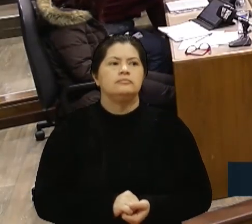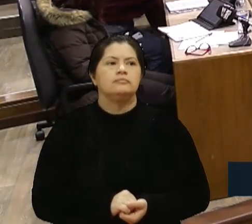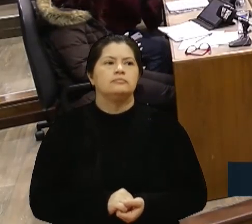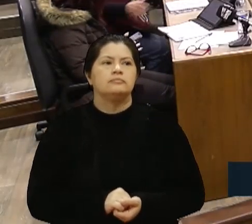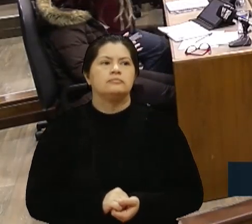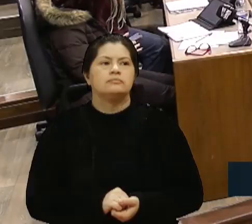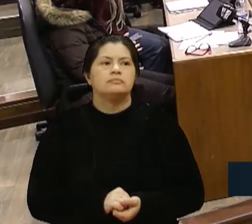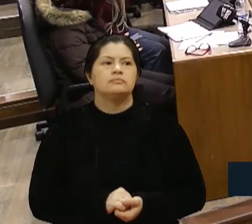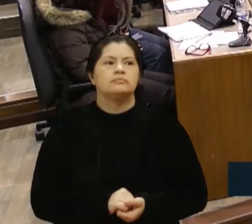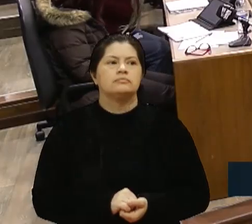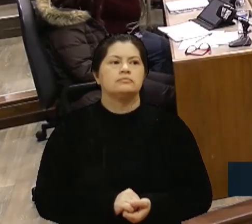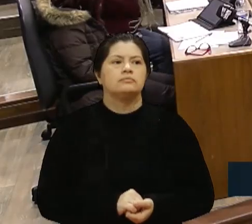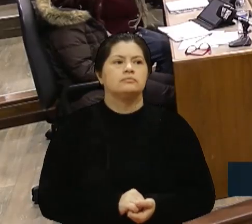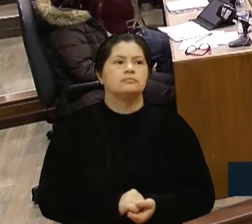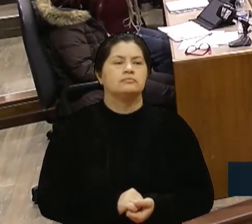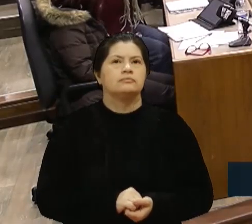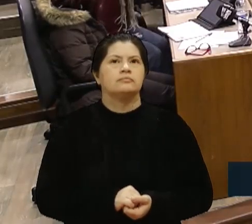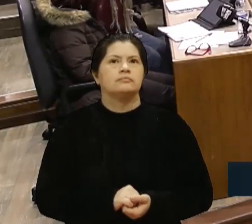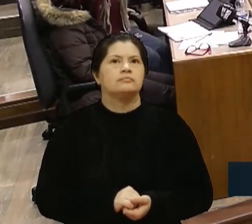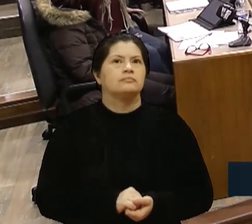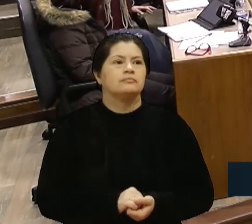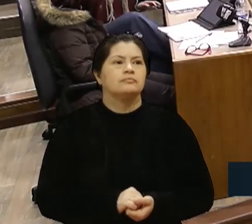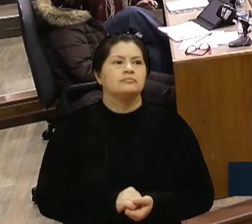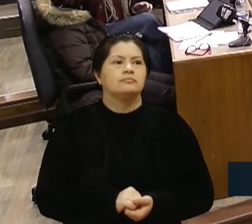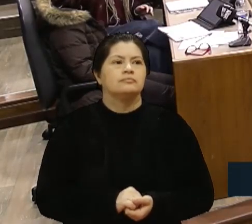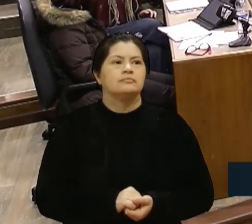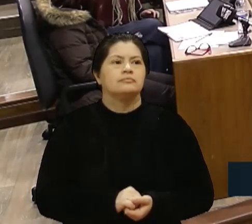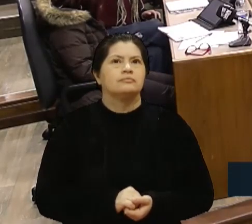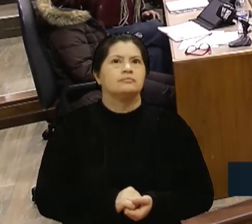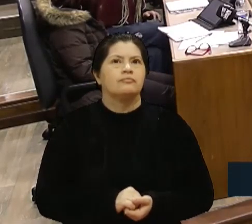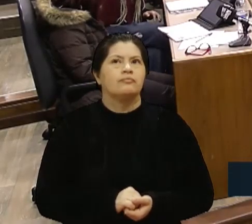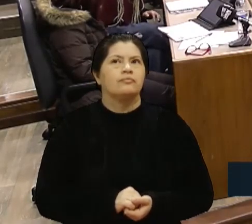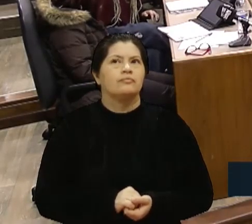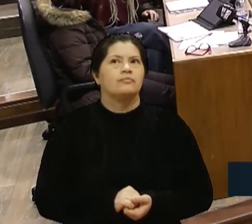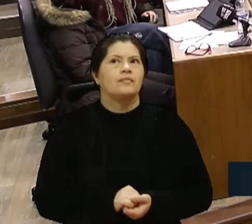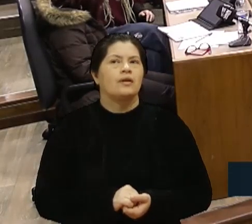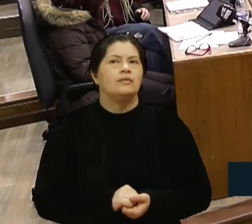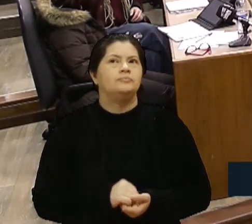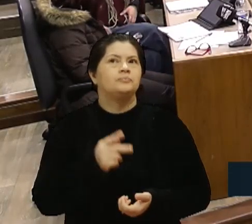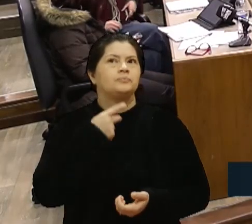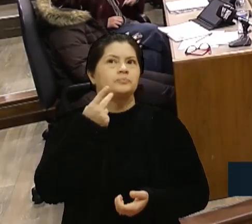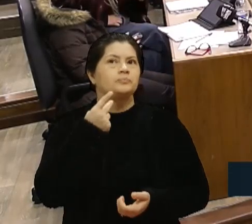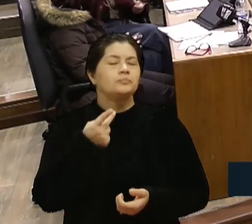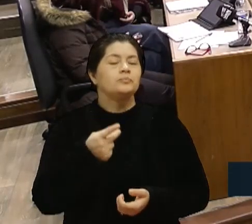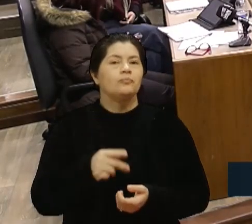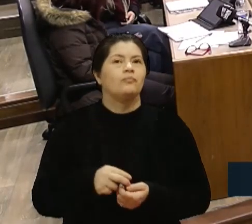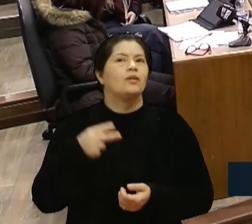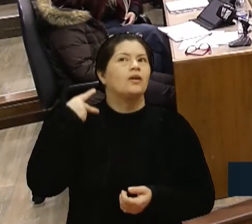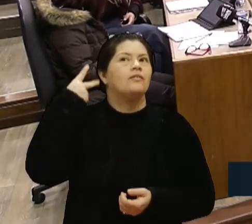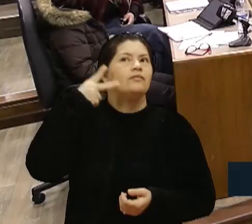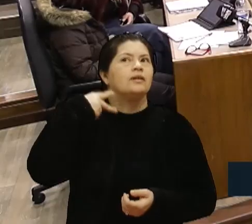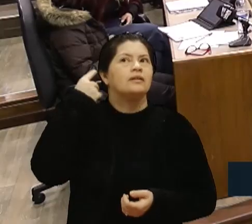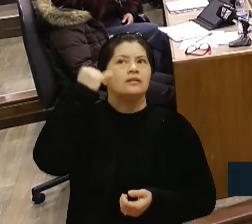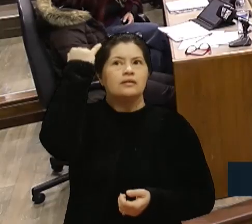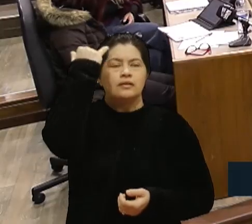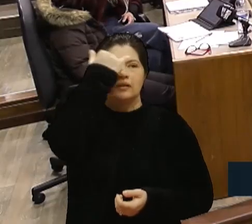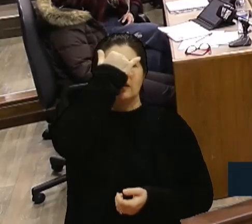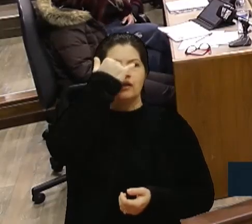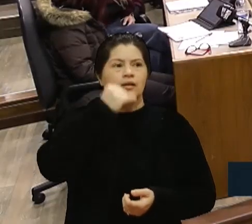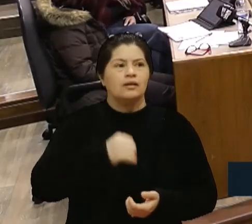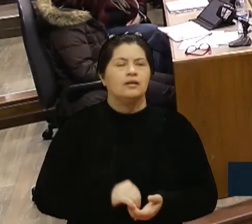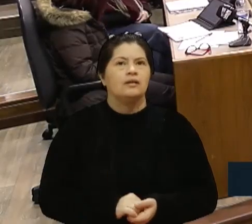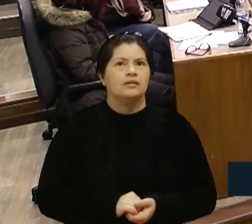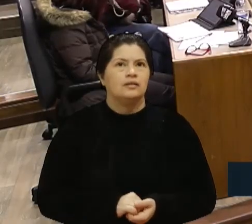Obrigada, vereadora Estela. Com a palavra, por 5 minutos, para suas manifestações, o vereador Zé D'Ambrosio. Por gentileza.